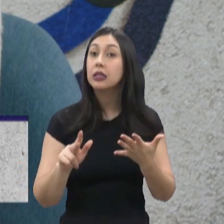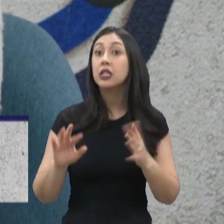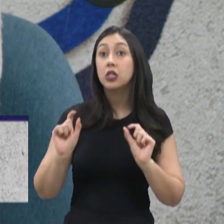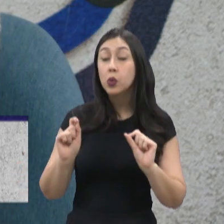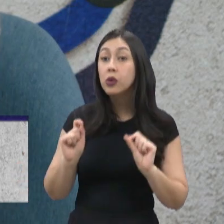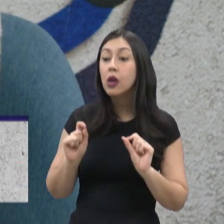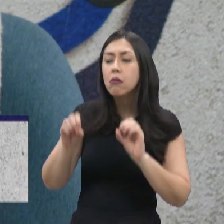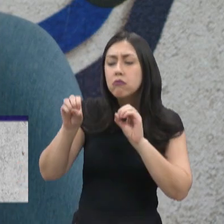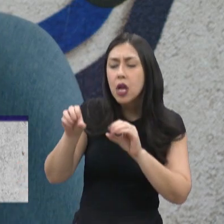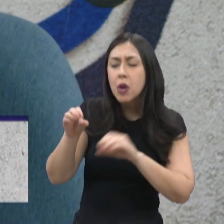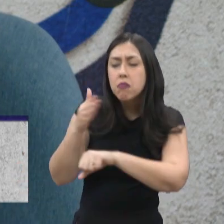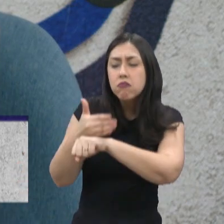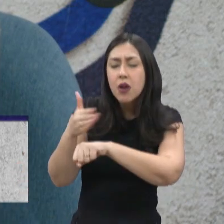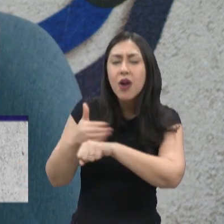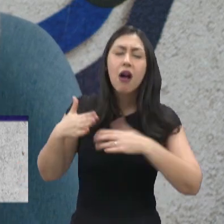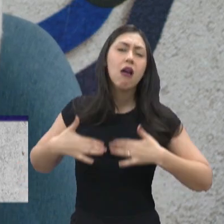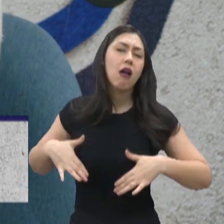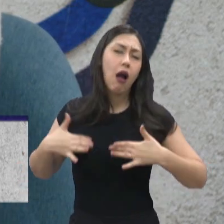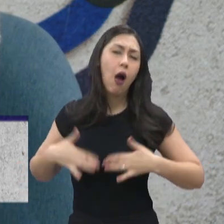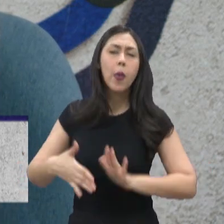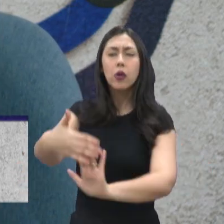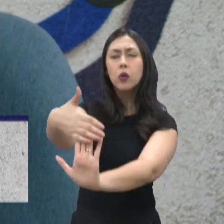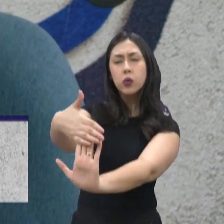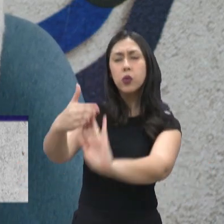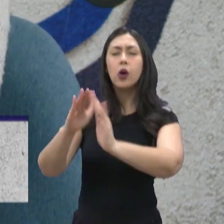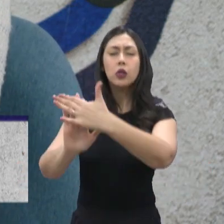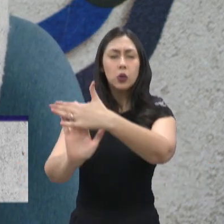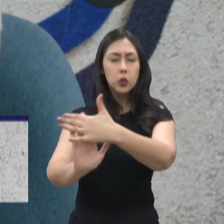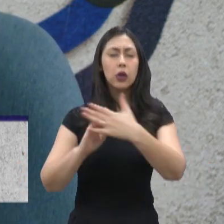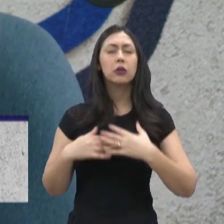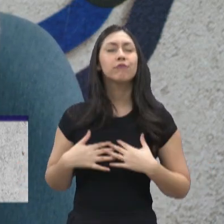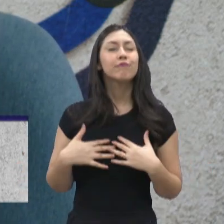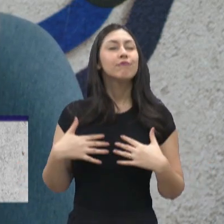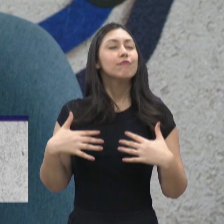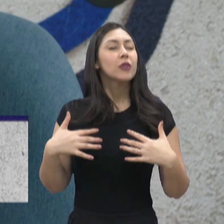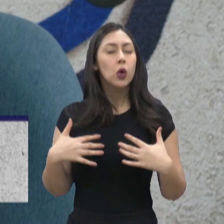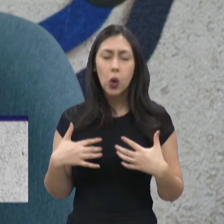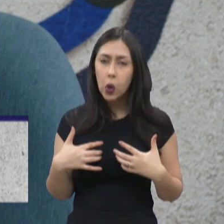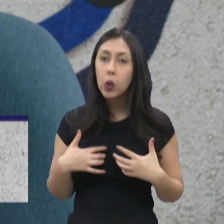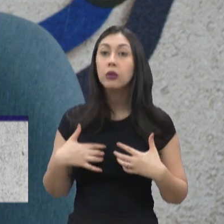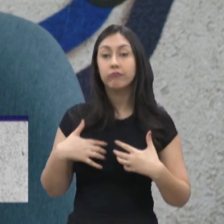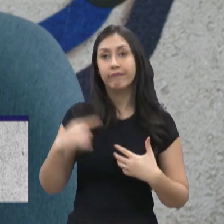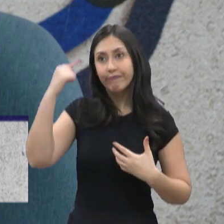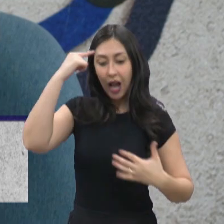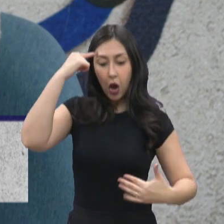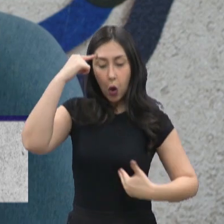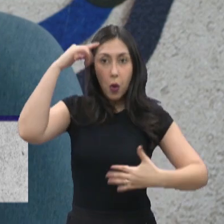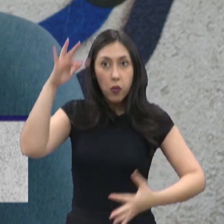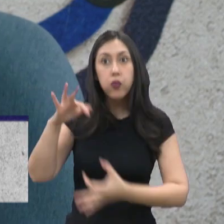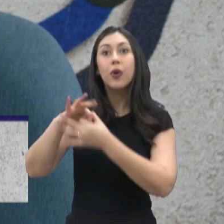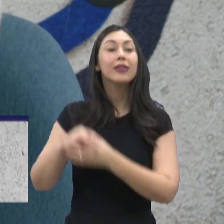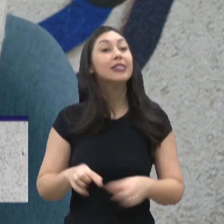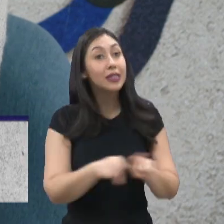voltadas para a parte de alongamento, alinhamento do corpo, respiração, flexibilidade. Então, essas aulas, elas estão bem em alta hoje. De dança,